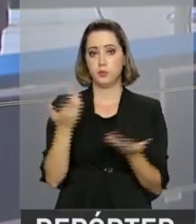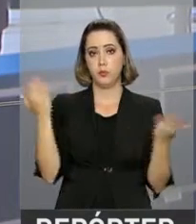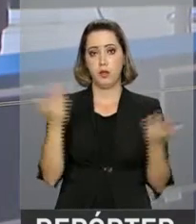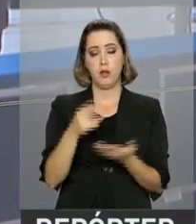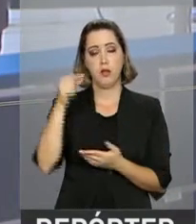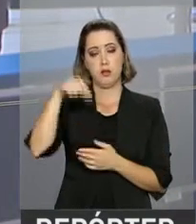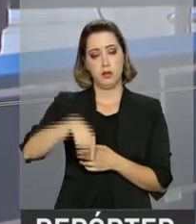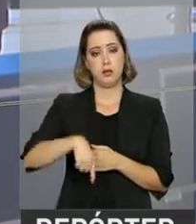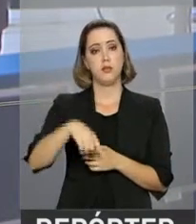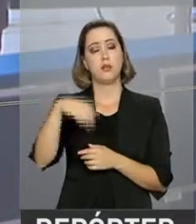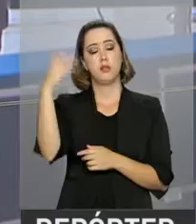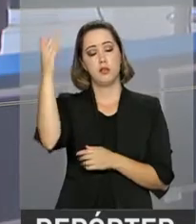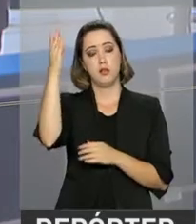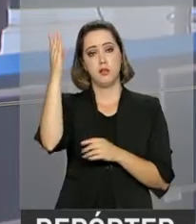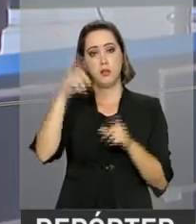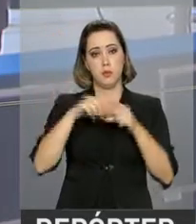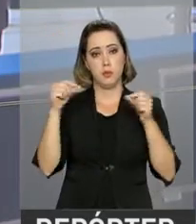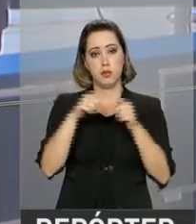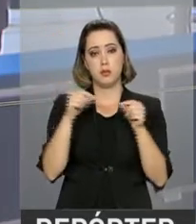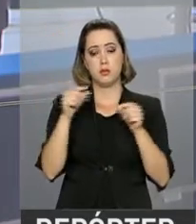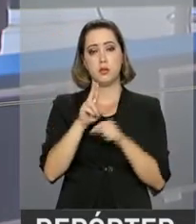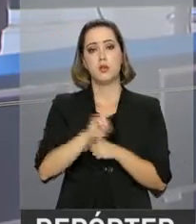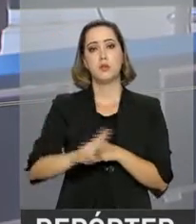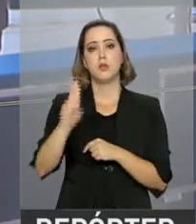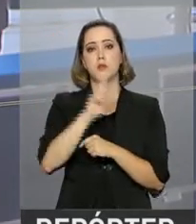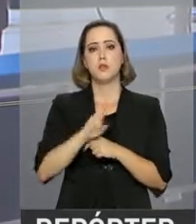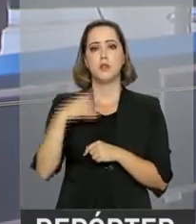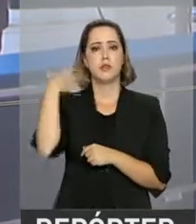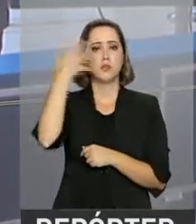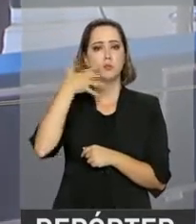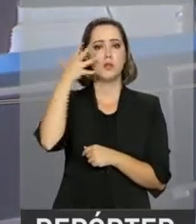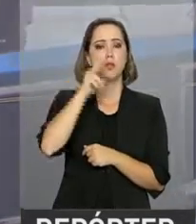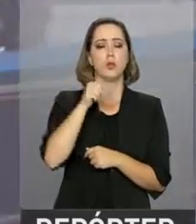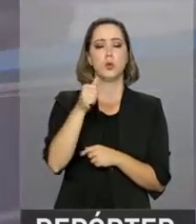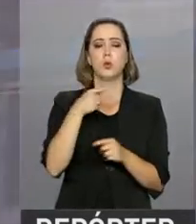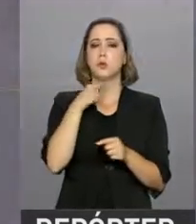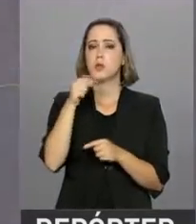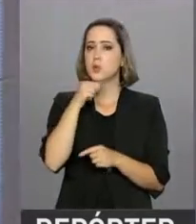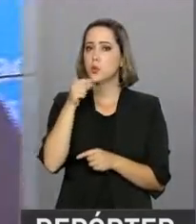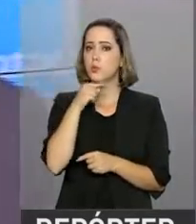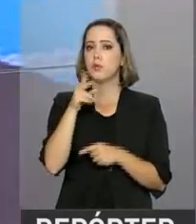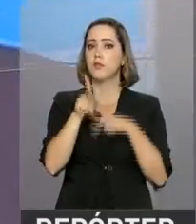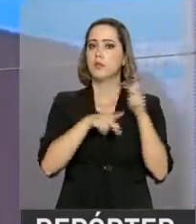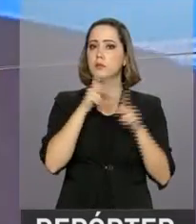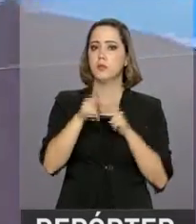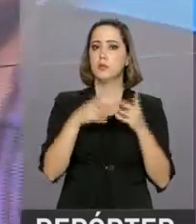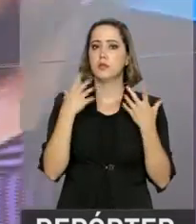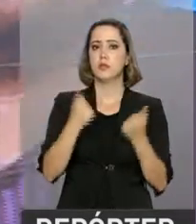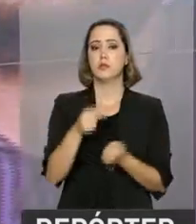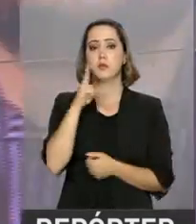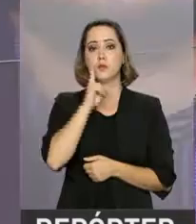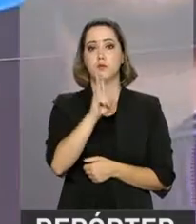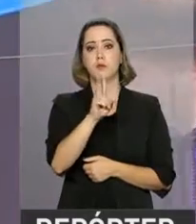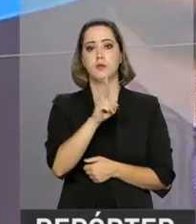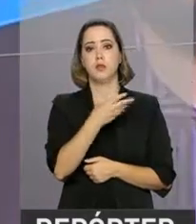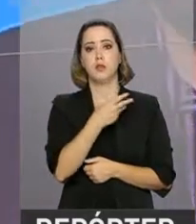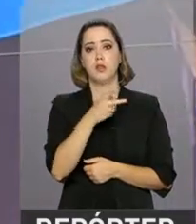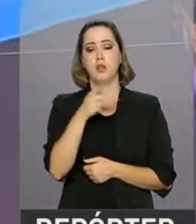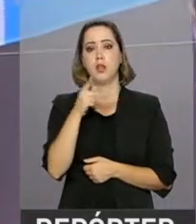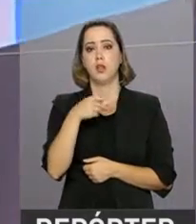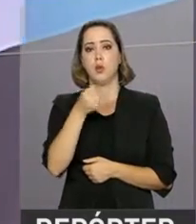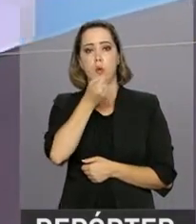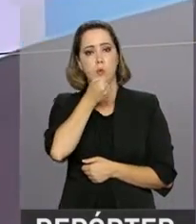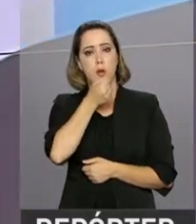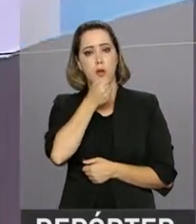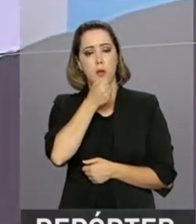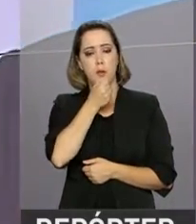universidade está esclarecendo os questionamentos da população. A gente conversa agora com o repórter Warb Kalil, que está lá e tem mais detalhes para a